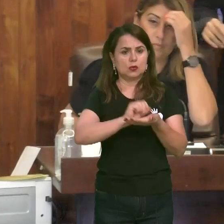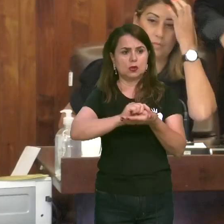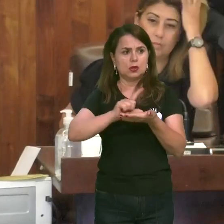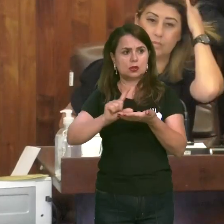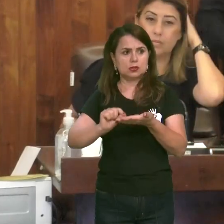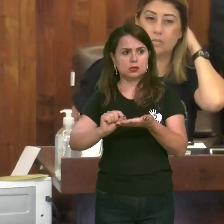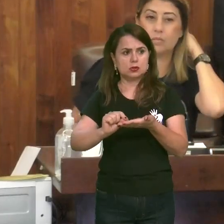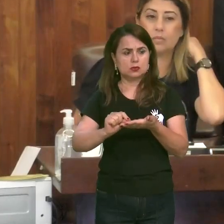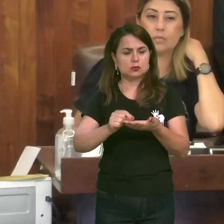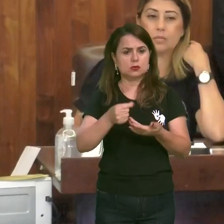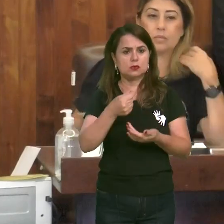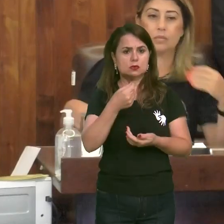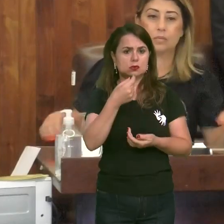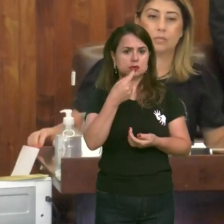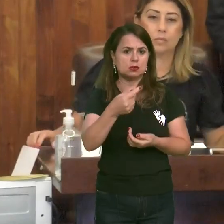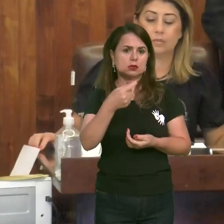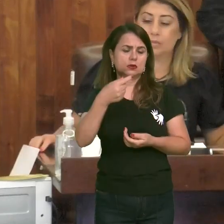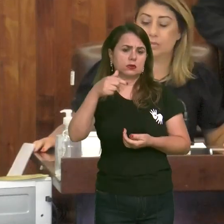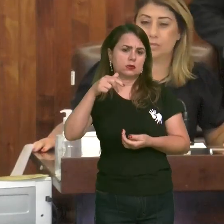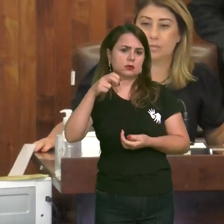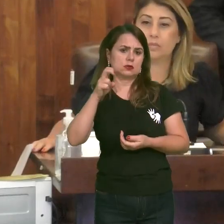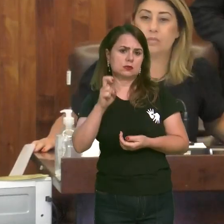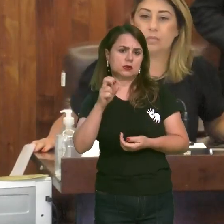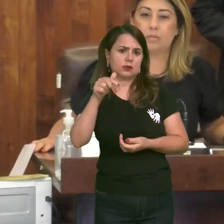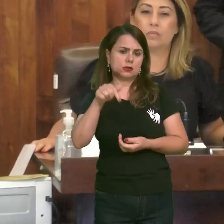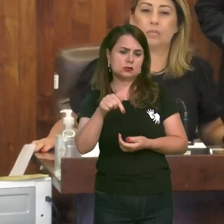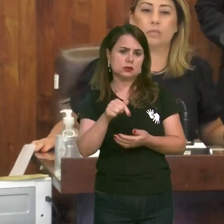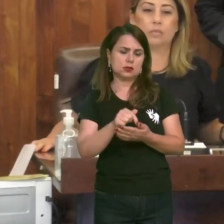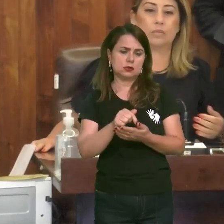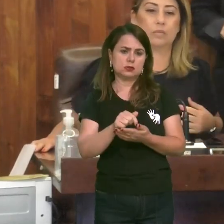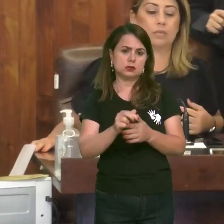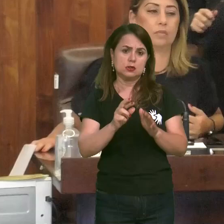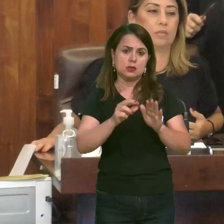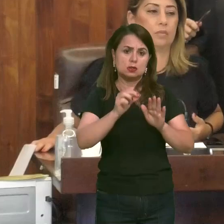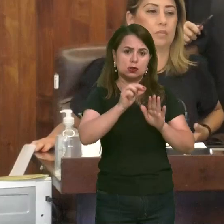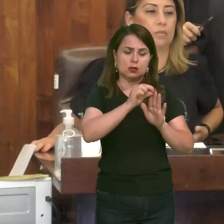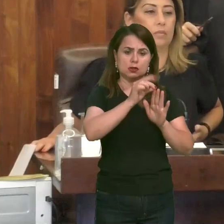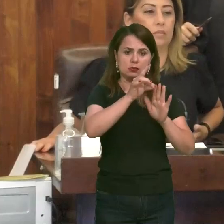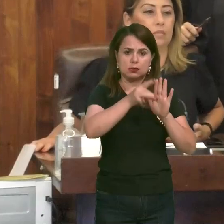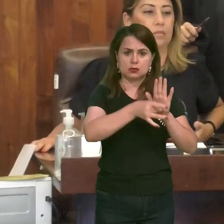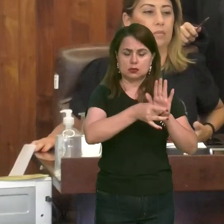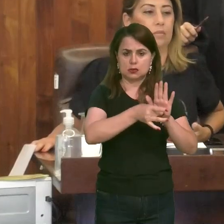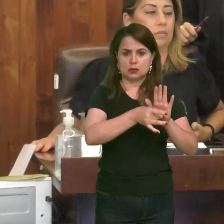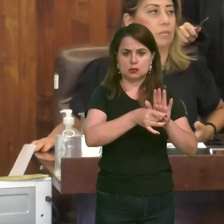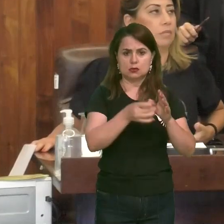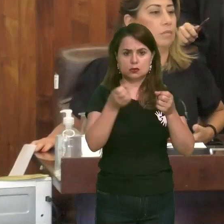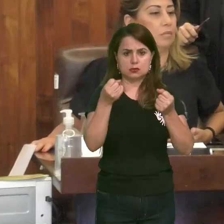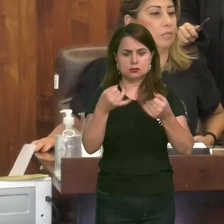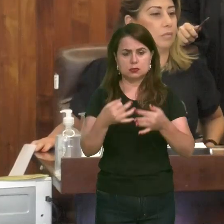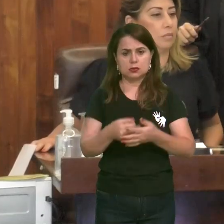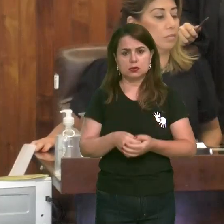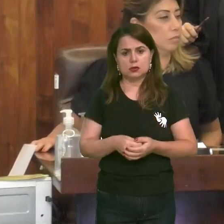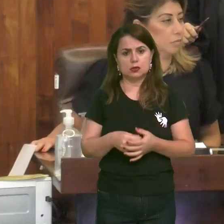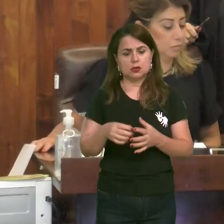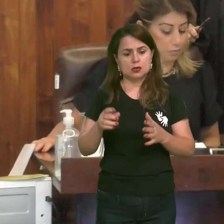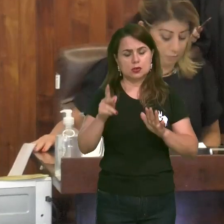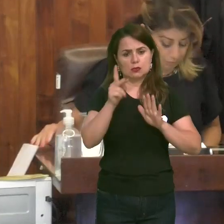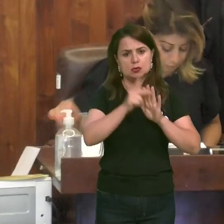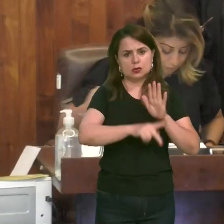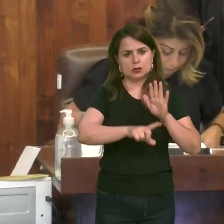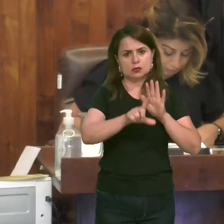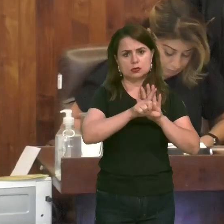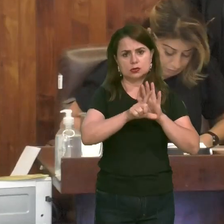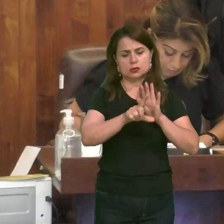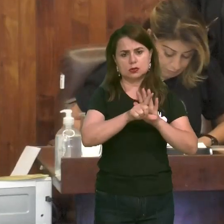157 parágrafo segundo item 10 do Regimento Interno estabelece que a rejeição do projeto de lei orçamentária